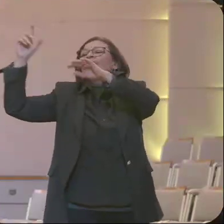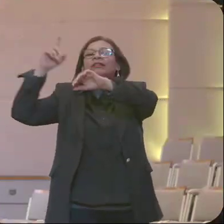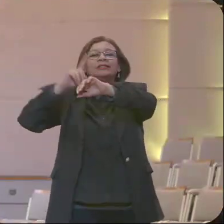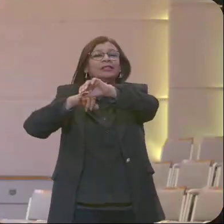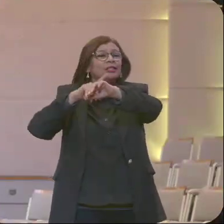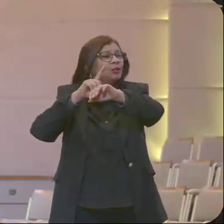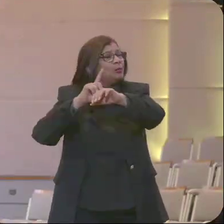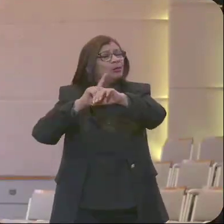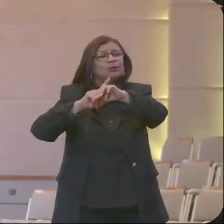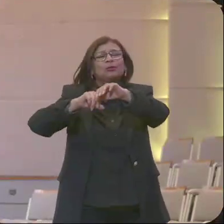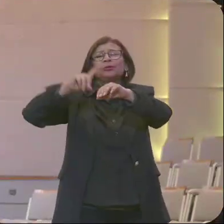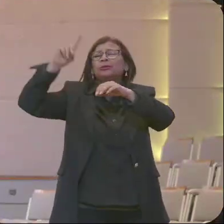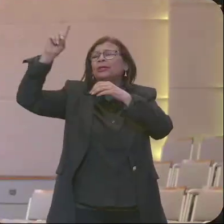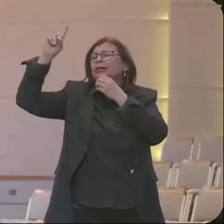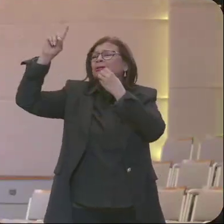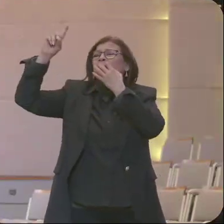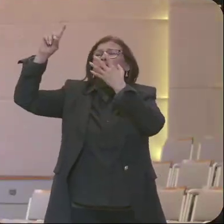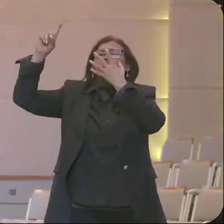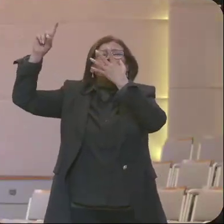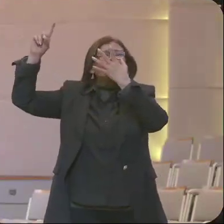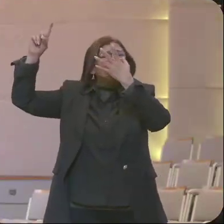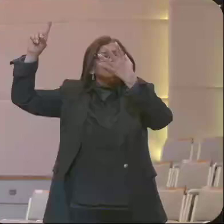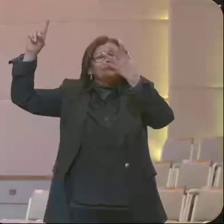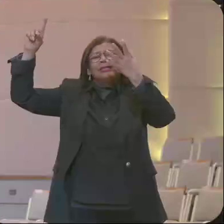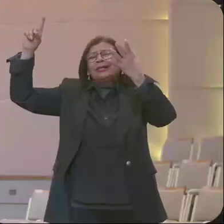todo tempo, em todo tempo tu és tão.